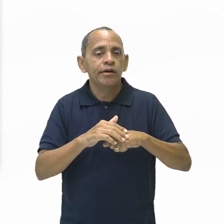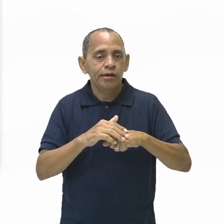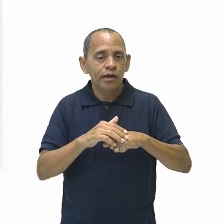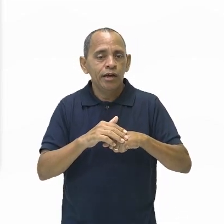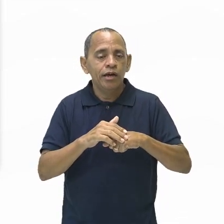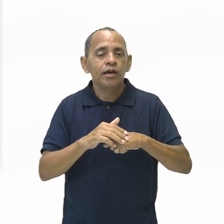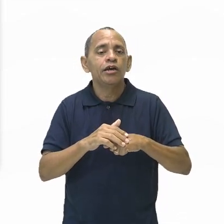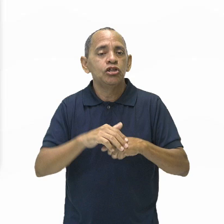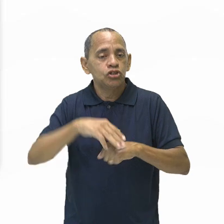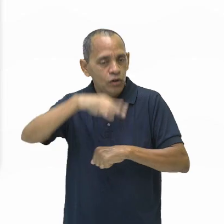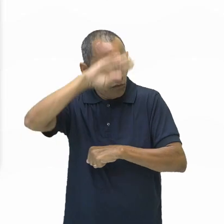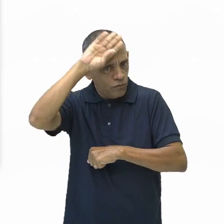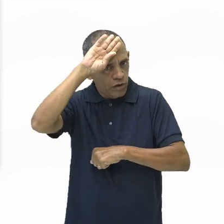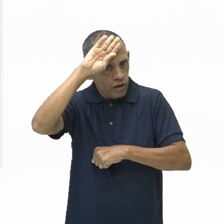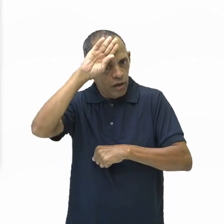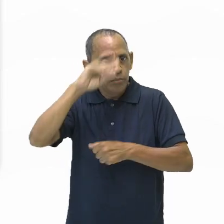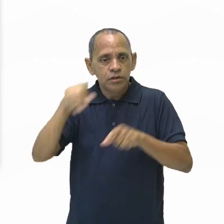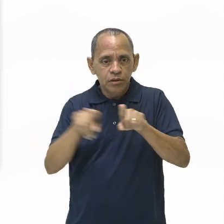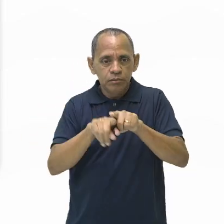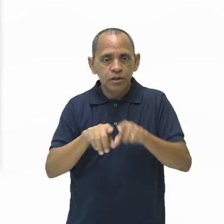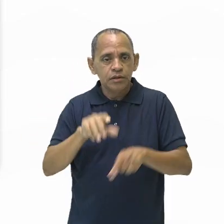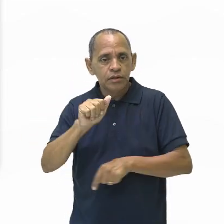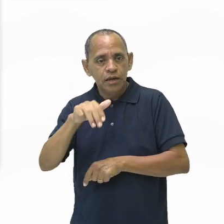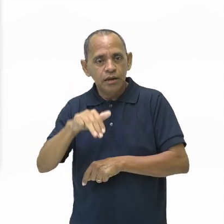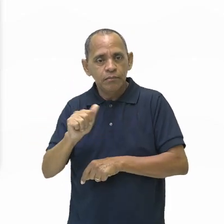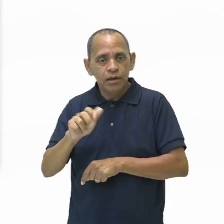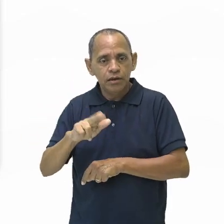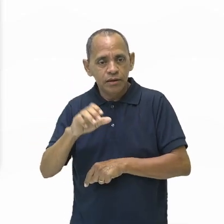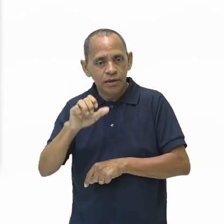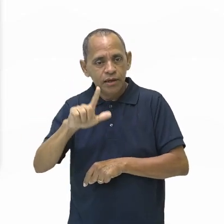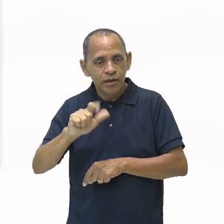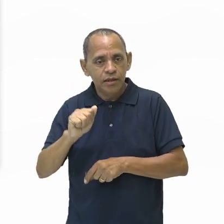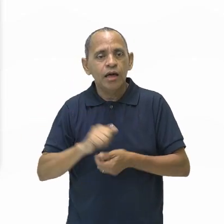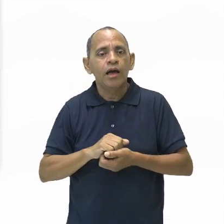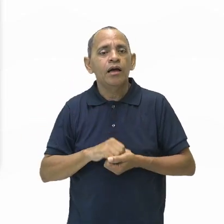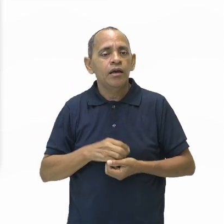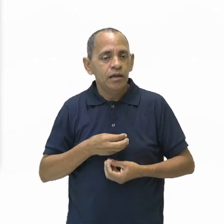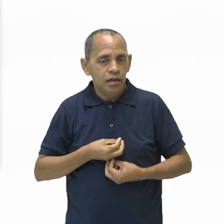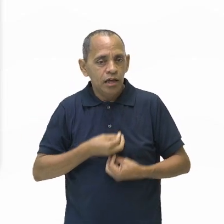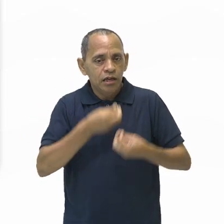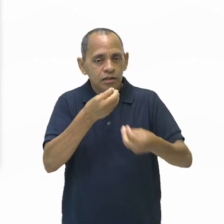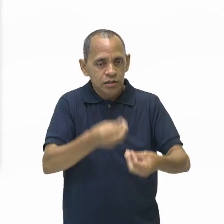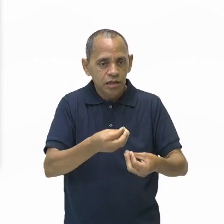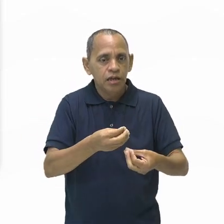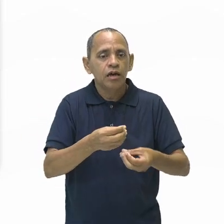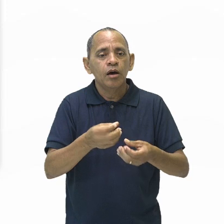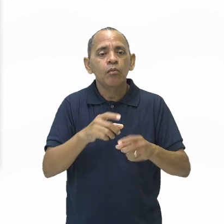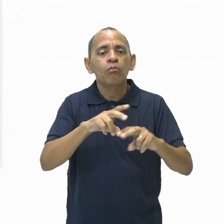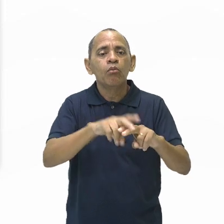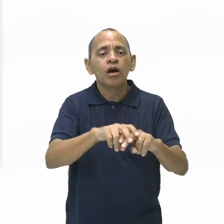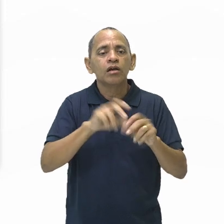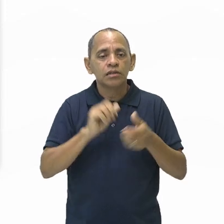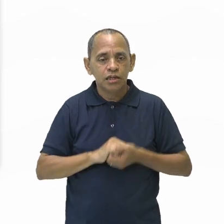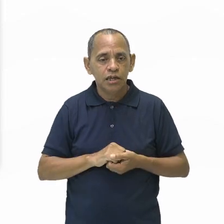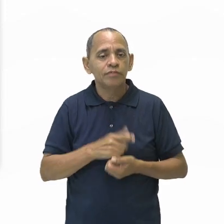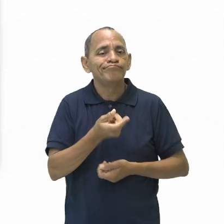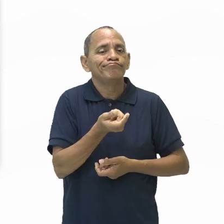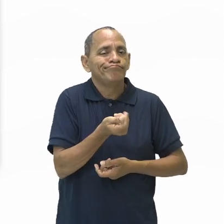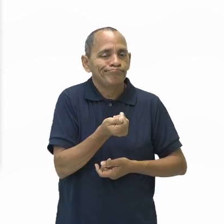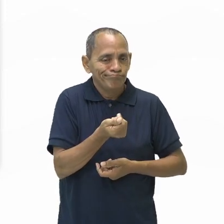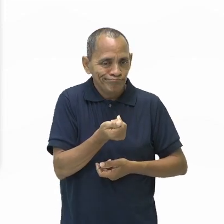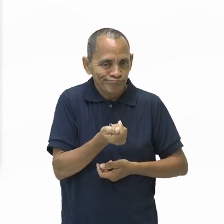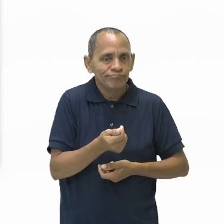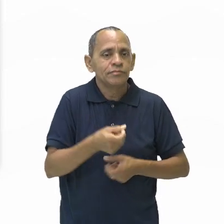febre amarela. Ela entrega-se a Couto em troca de dinheiro. Pelo fato dela se entregar,